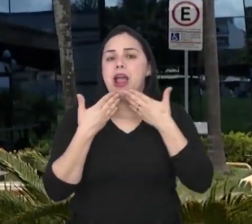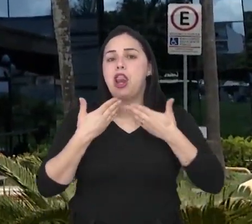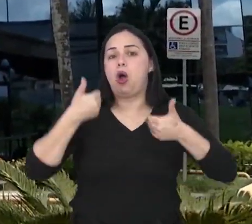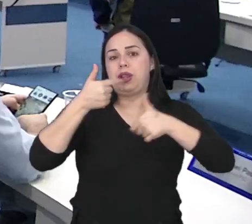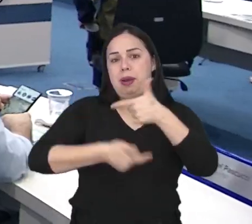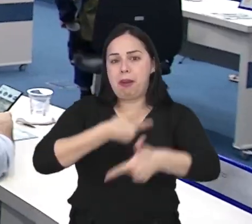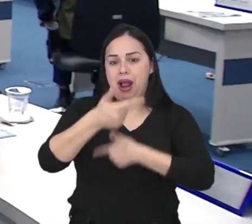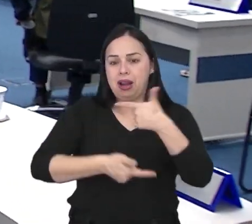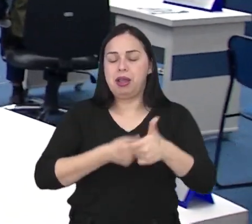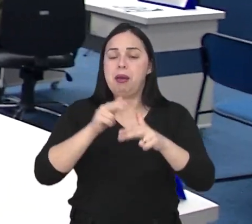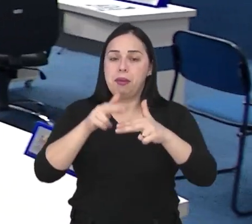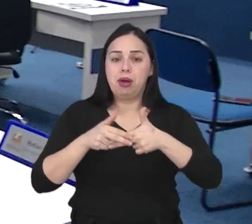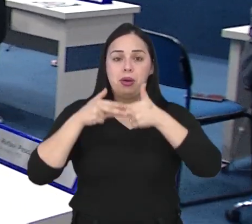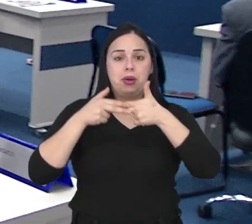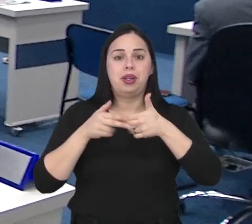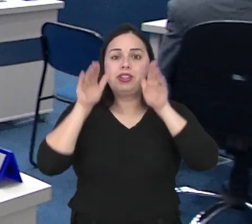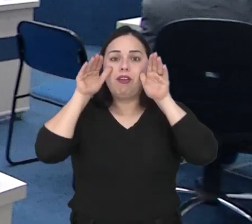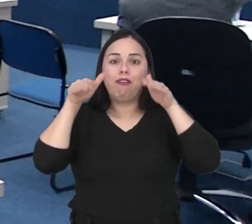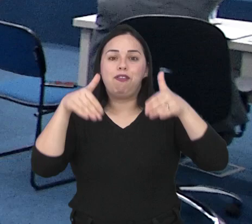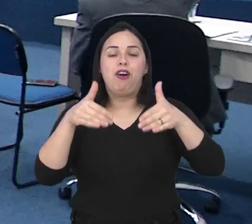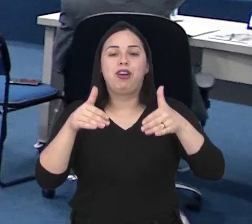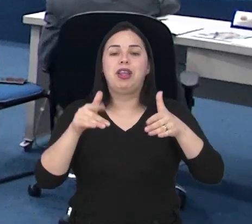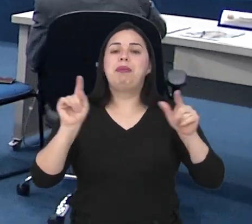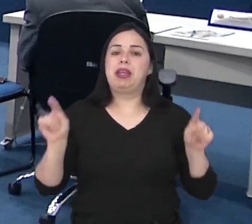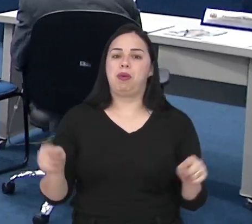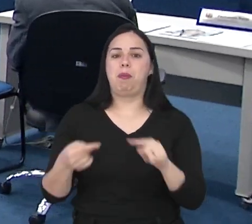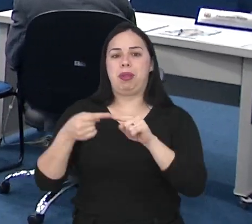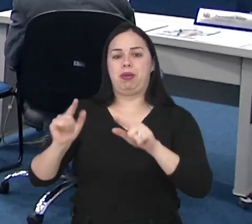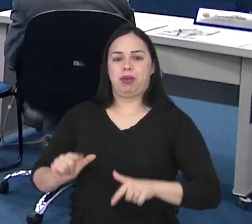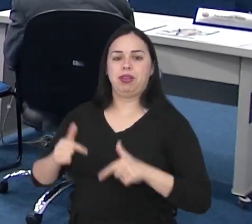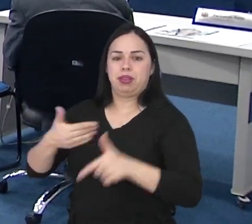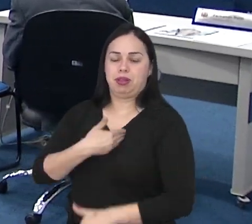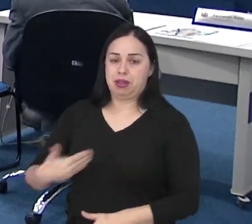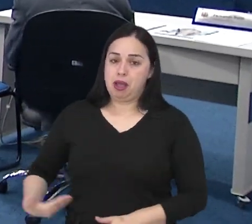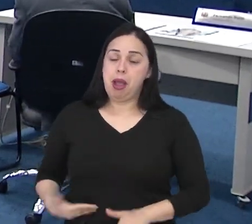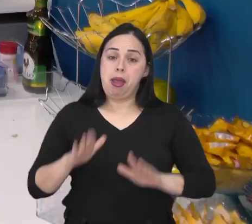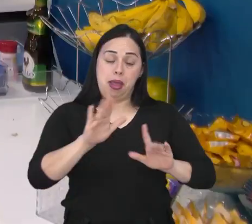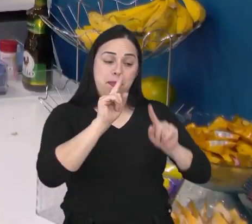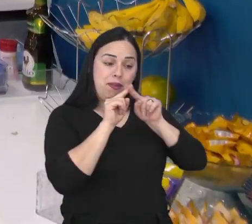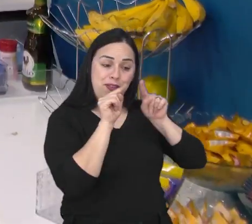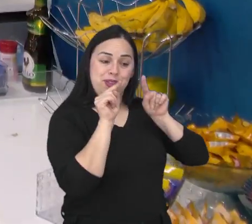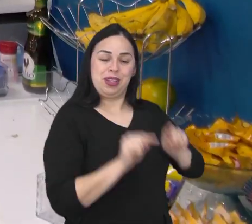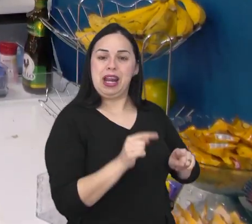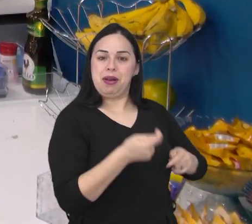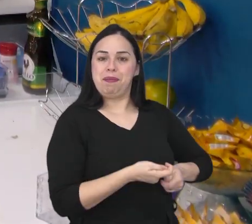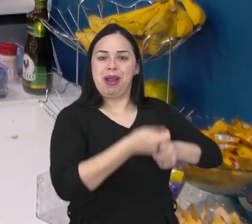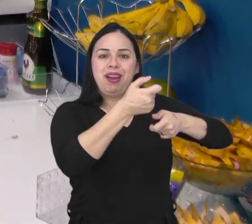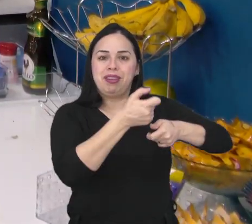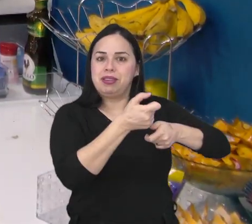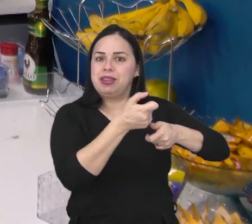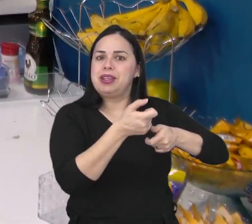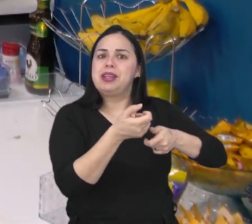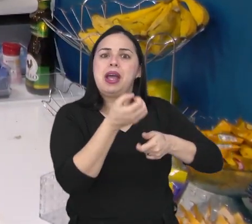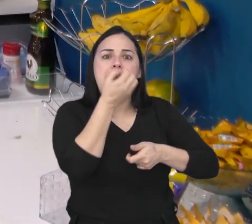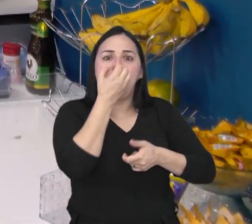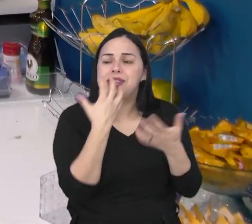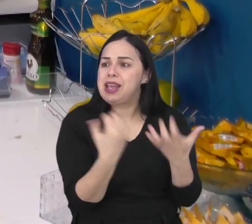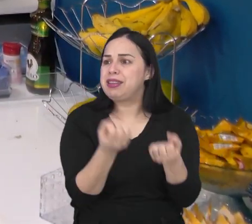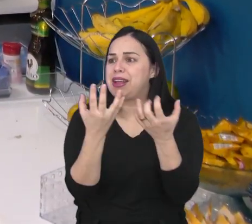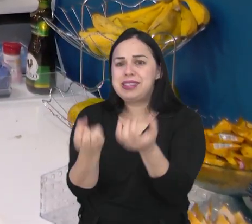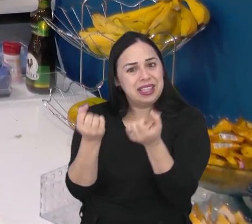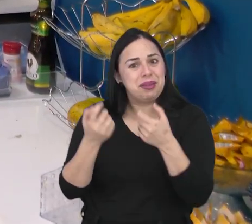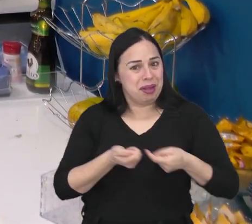de trabalho e para os vereadores o tema deve ser foco de políticas públicas. Já para o trabalhador, os benefícios